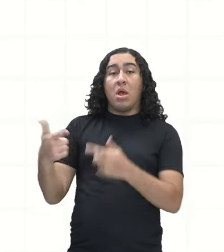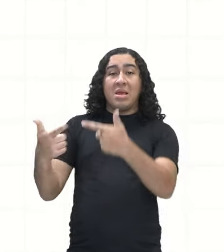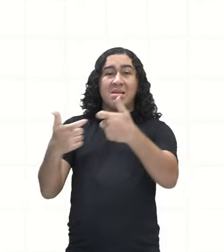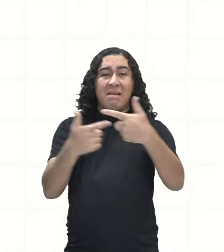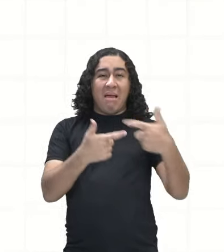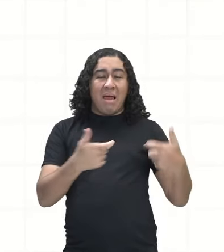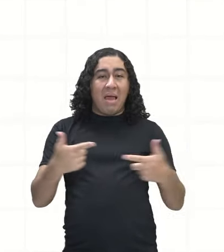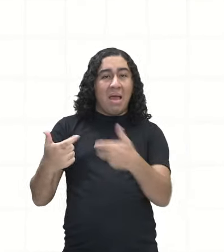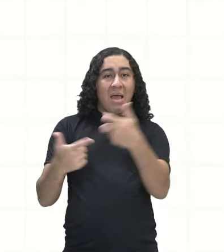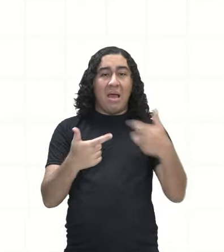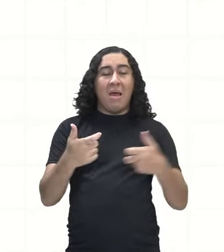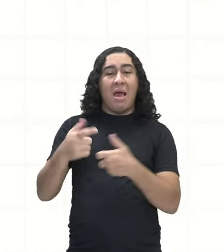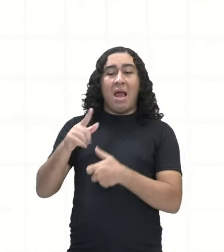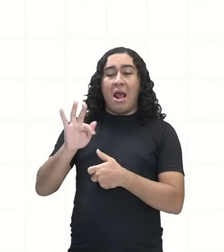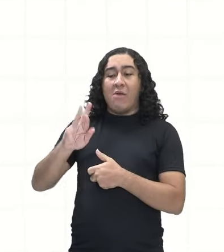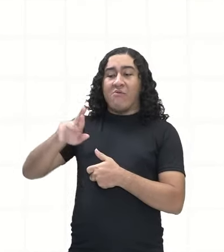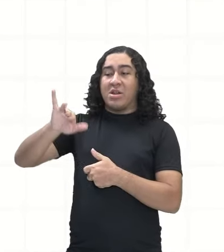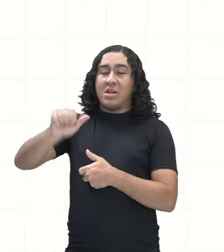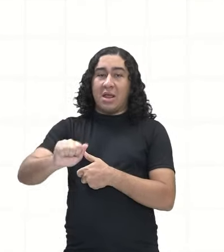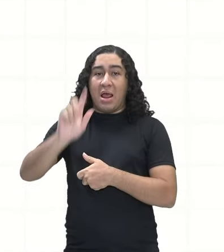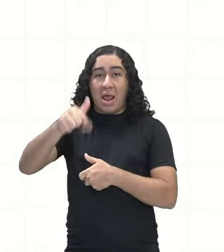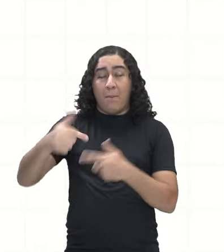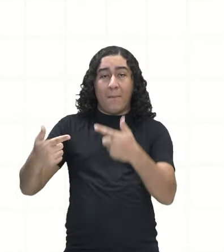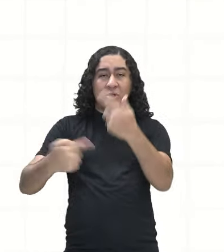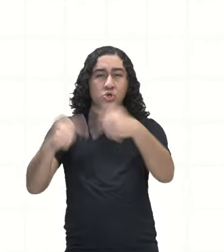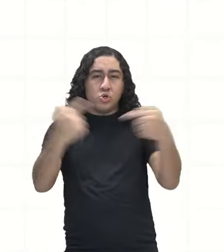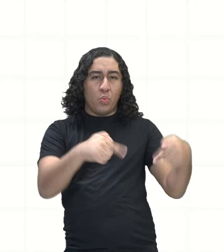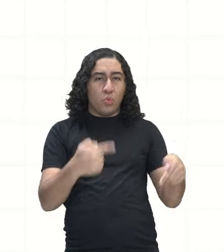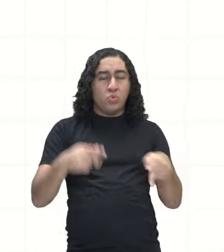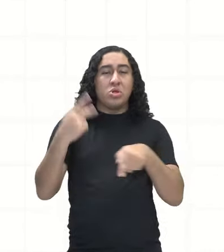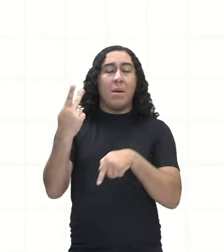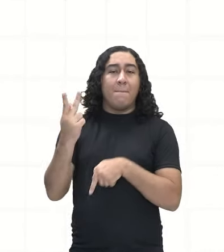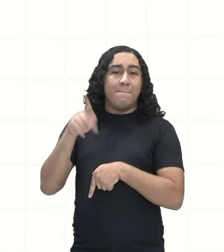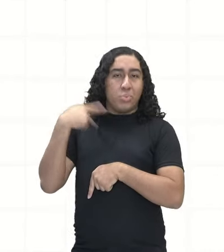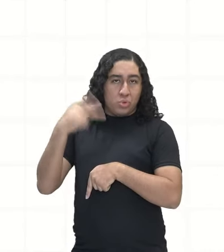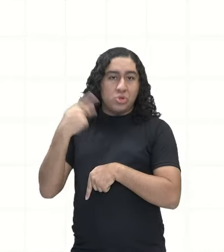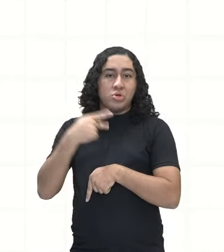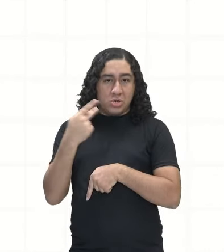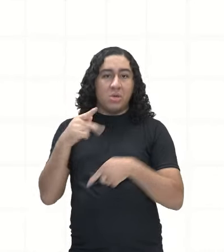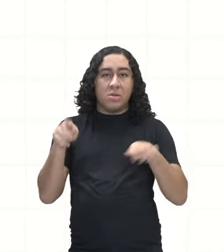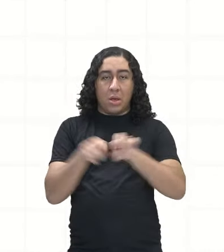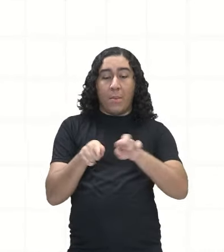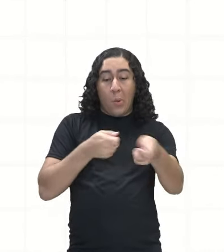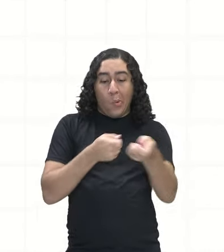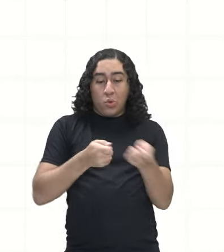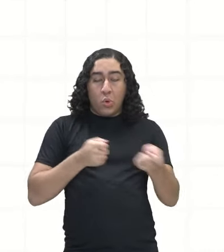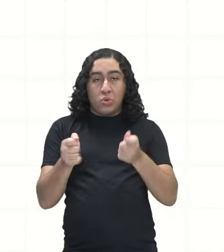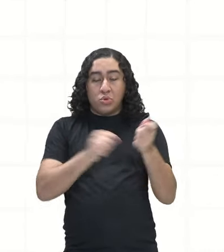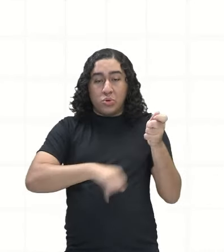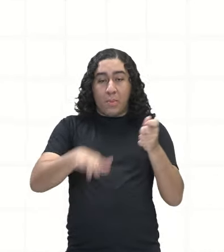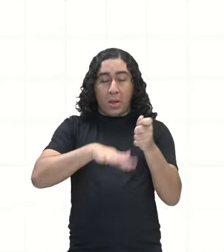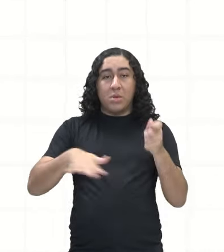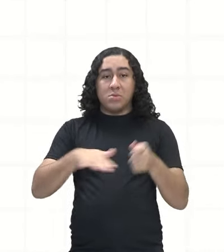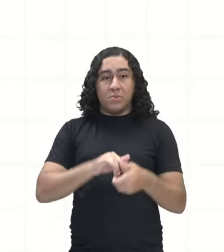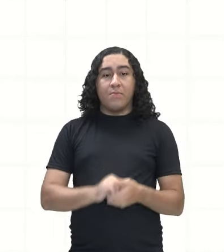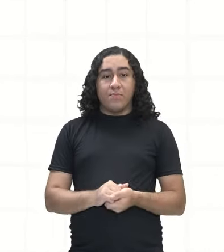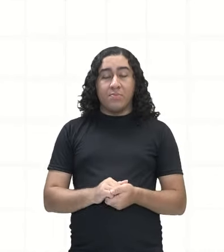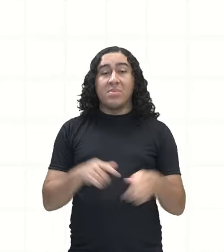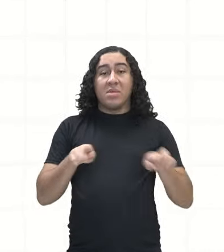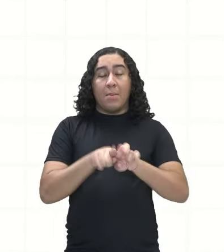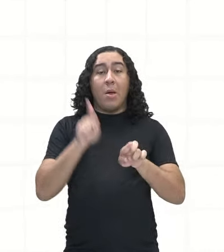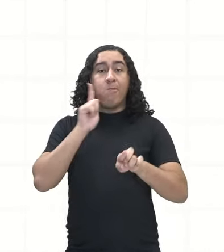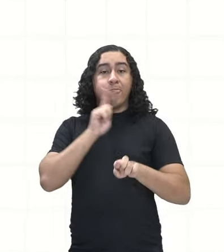tá que basicamente foi uma disputa política ideológica ali pelo controle do espaço mundial em entre Estados Unidos capitalista e a União